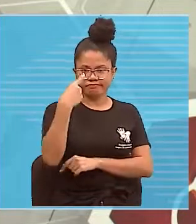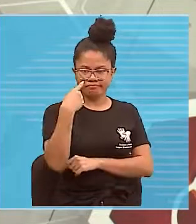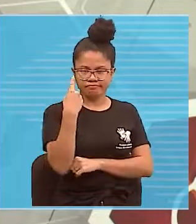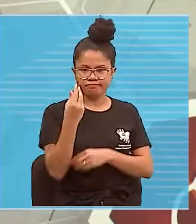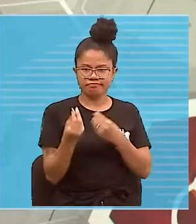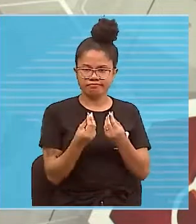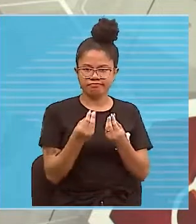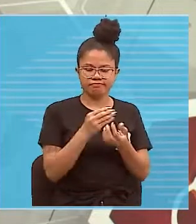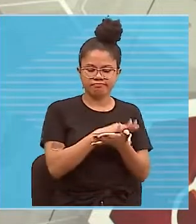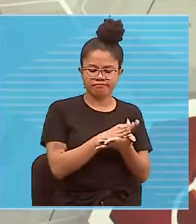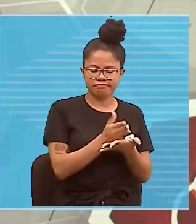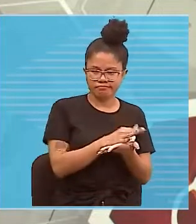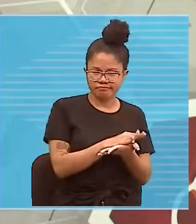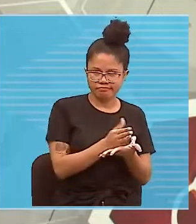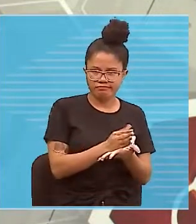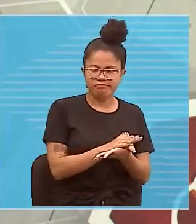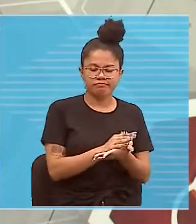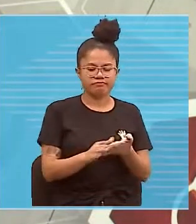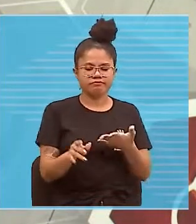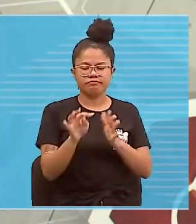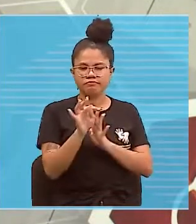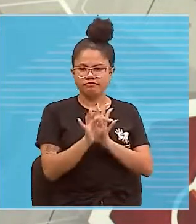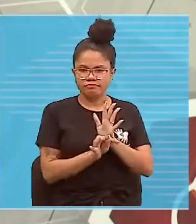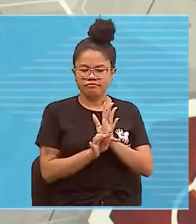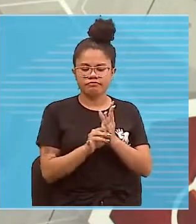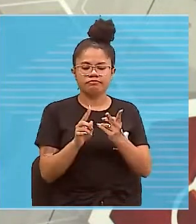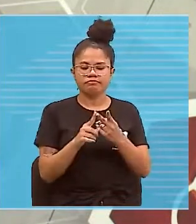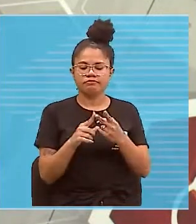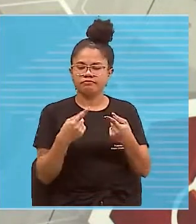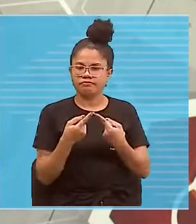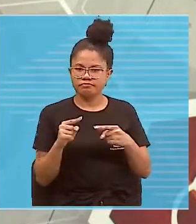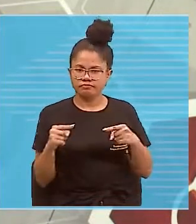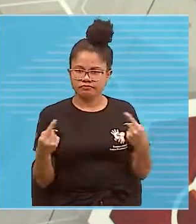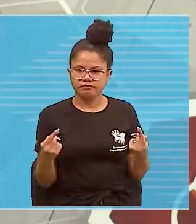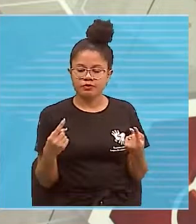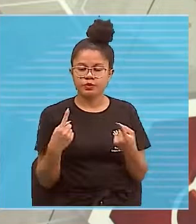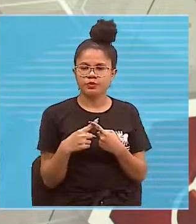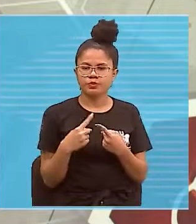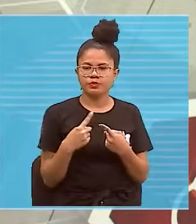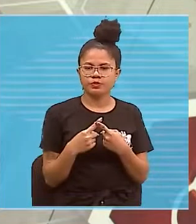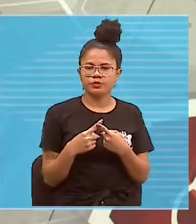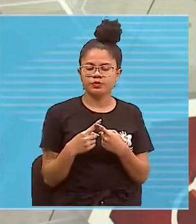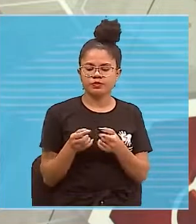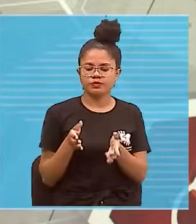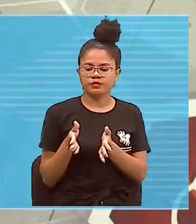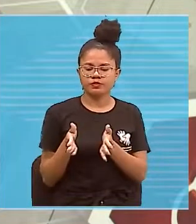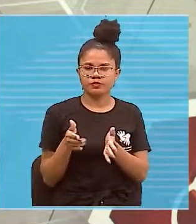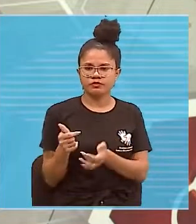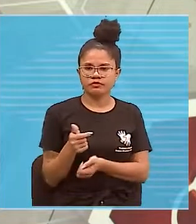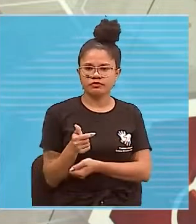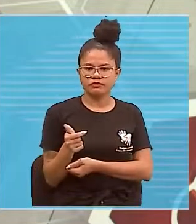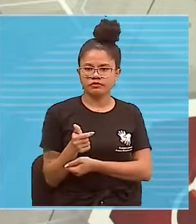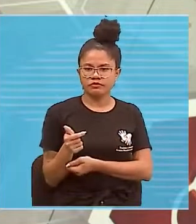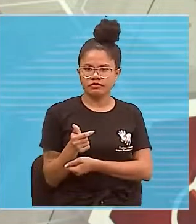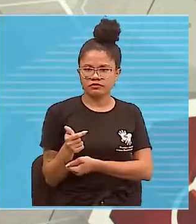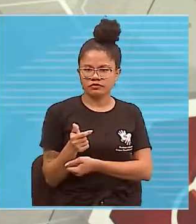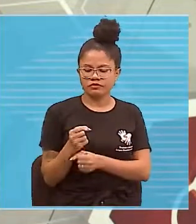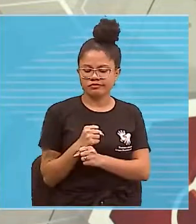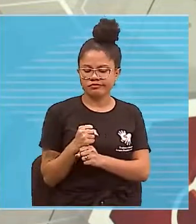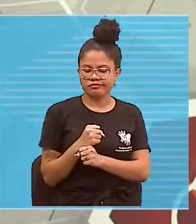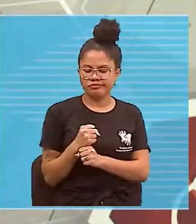trazer algo que tem a relação ali com o Enem né já que no segundo semestre 2º Semestre ele é menor